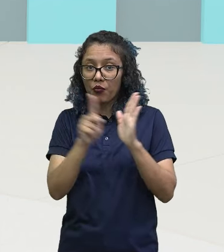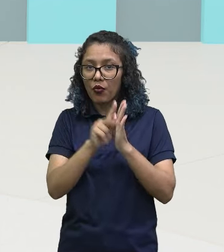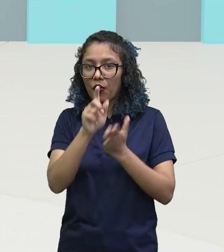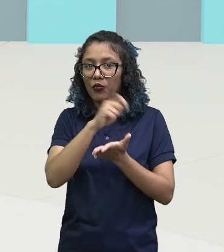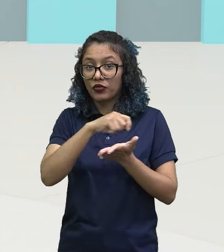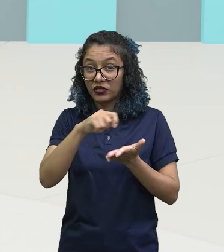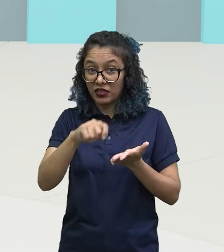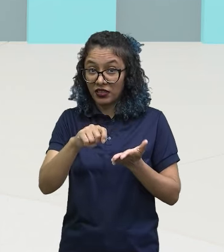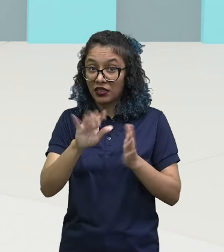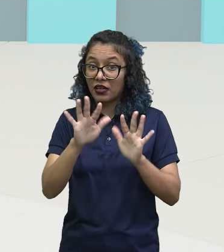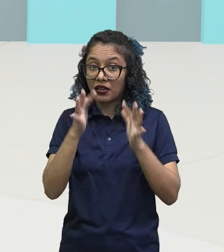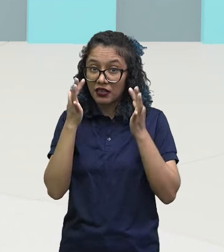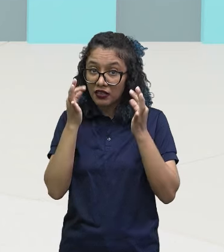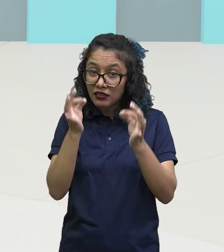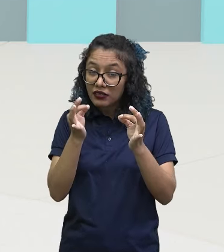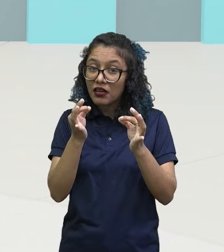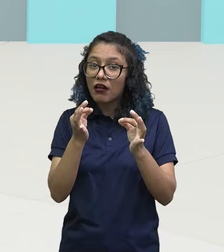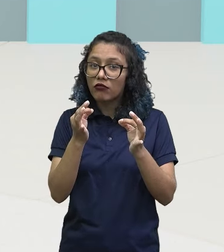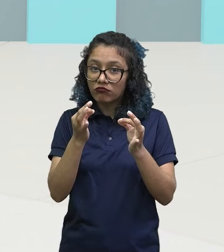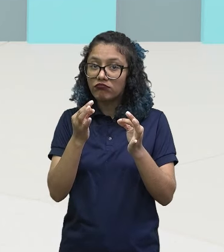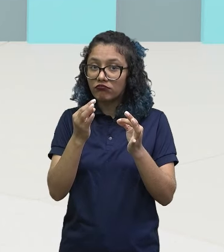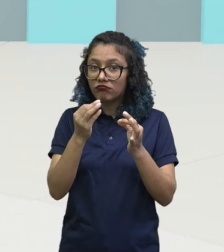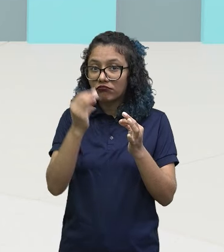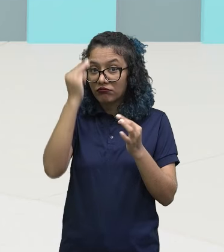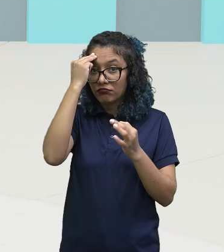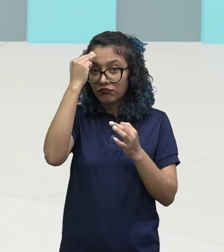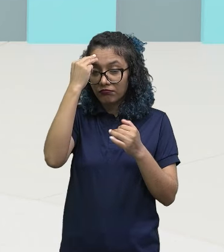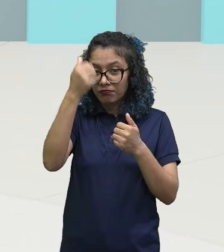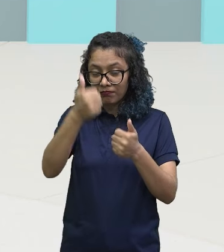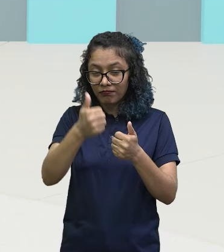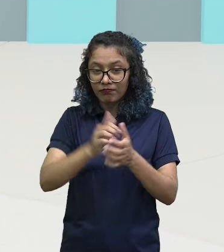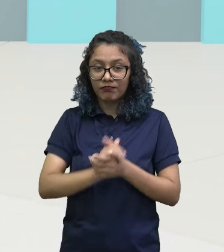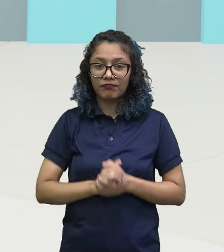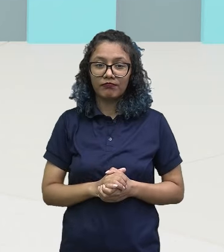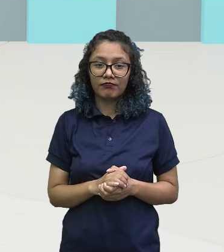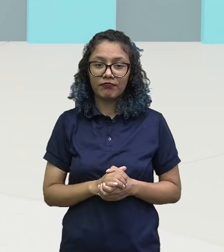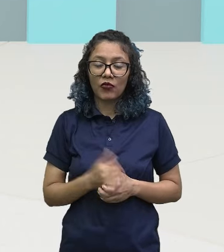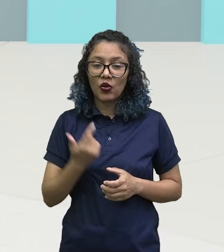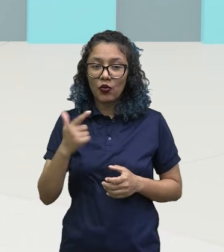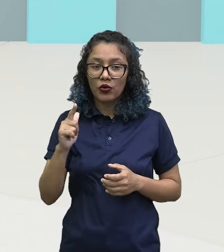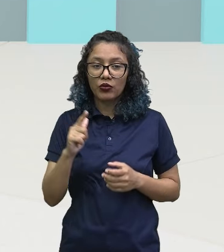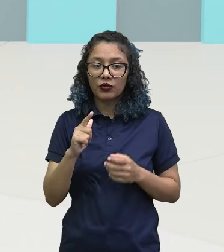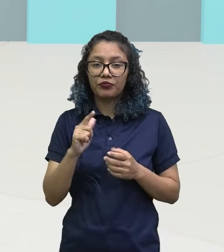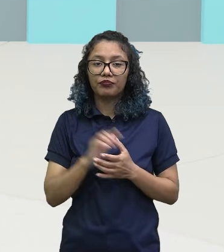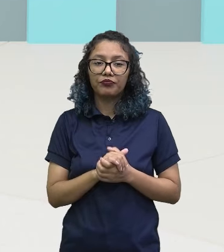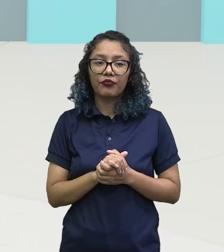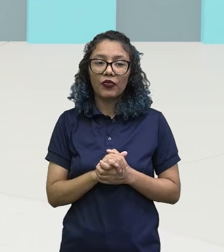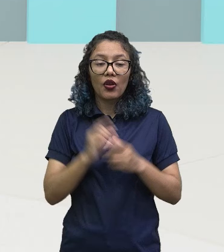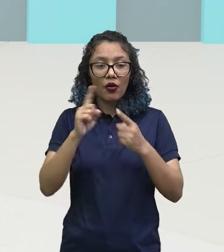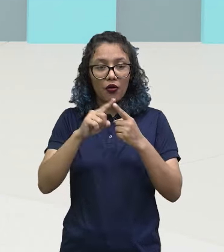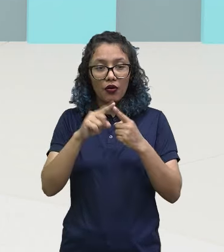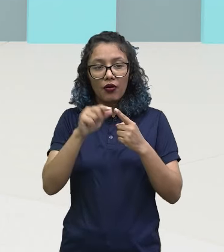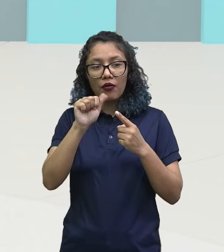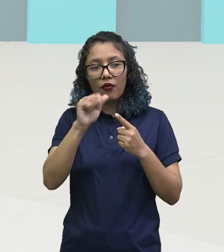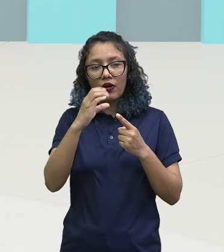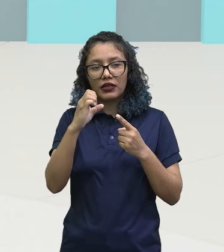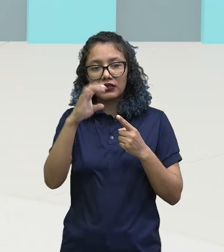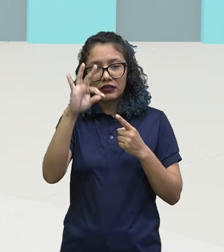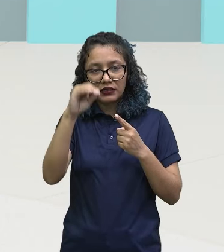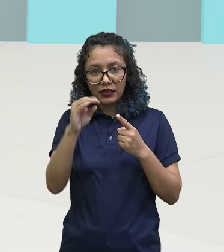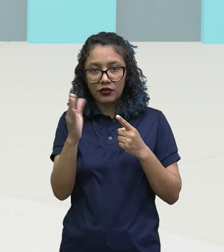teu coração, para não pecar contra a gramática normativa, ok? O primeiro acento só aparece